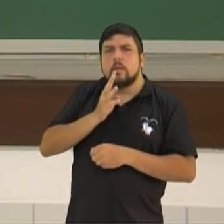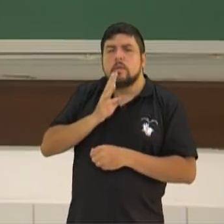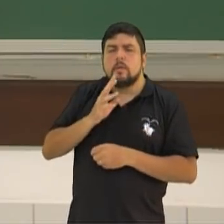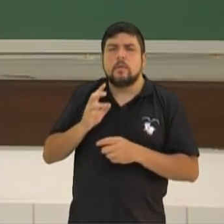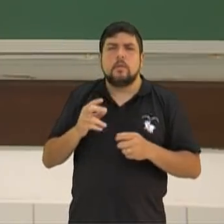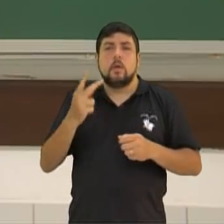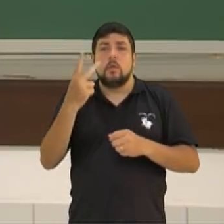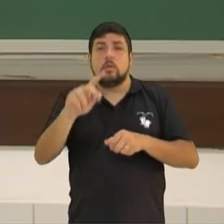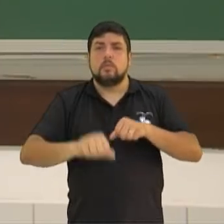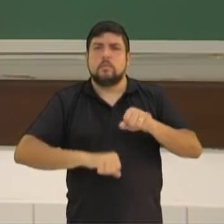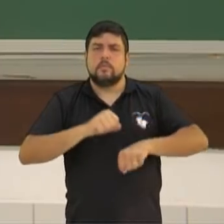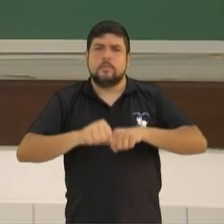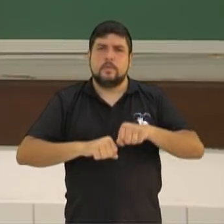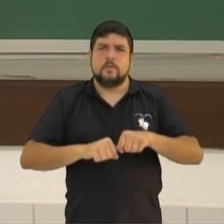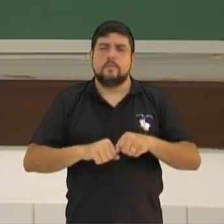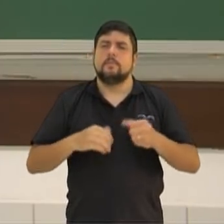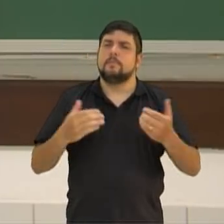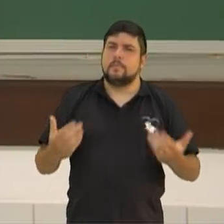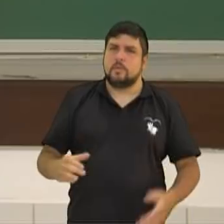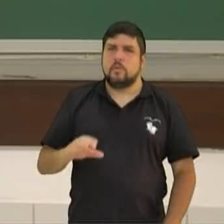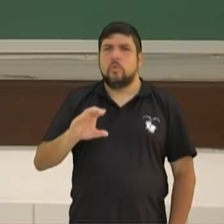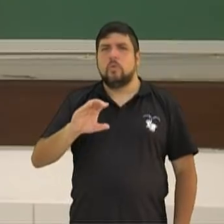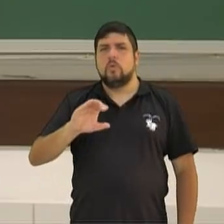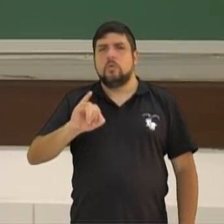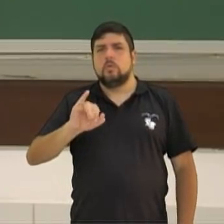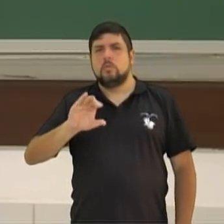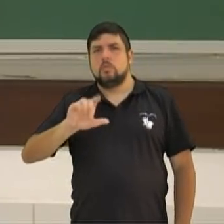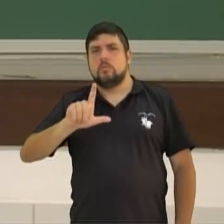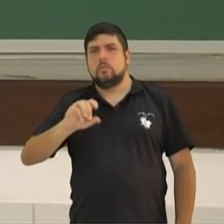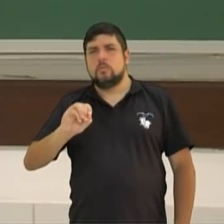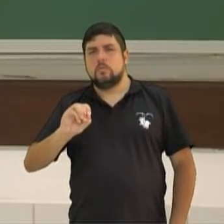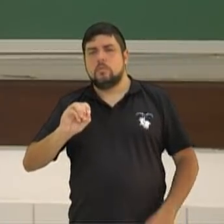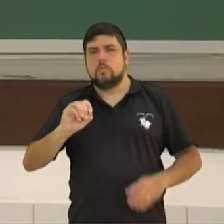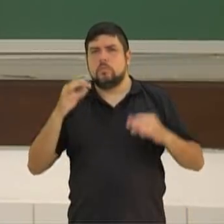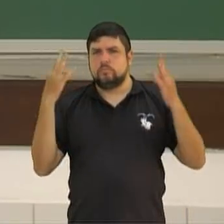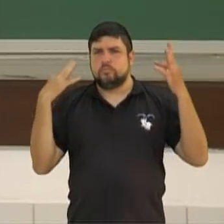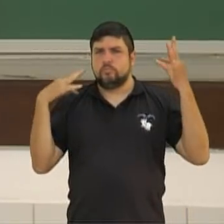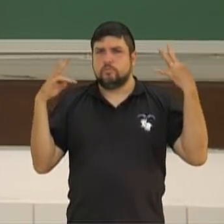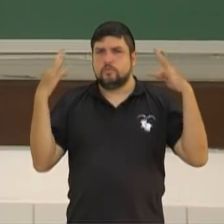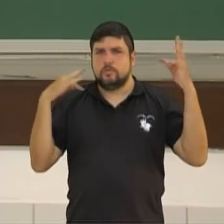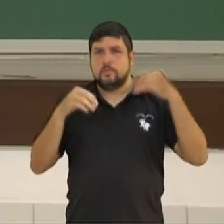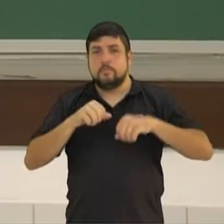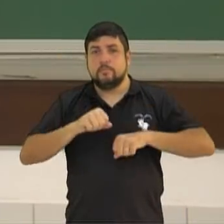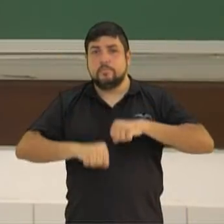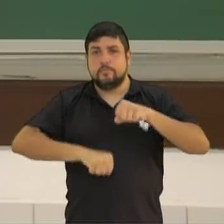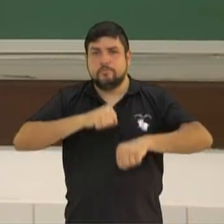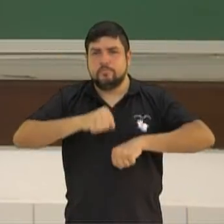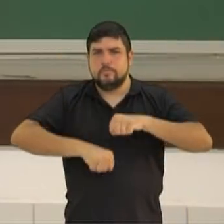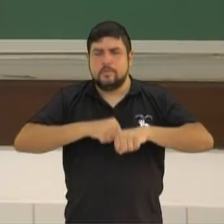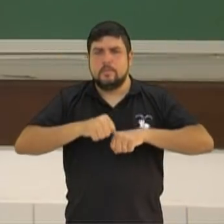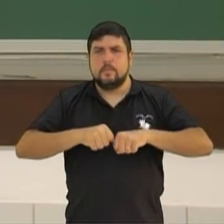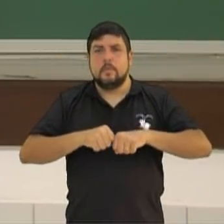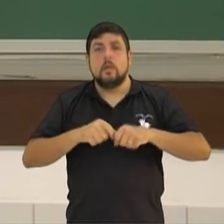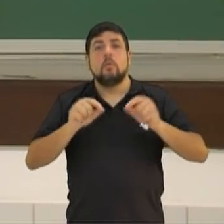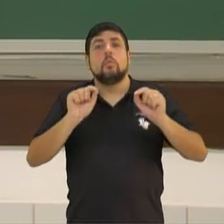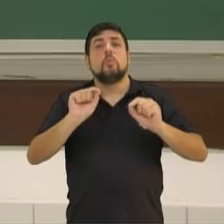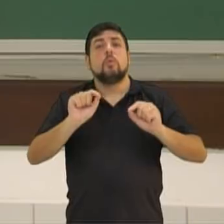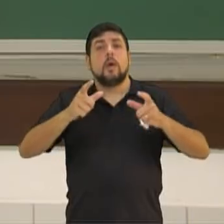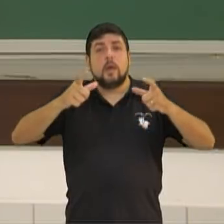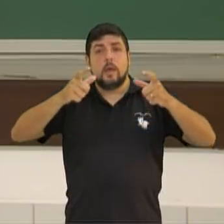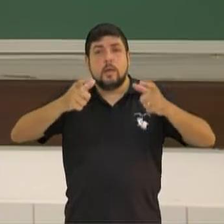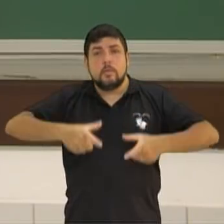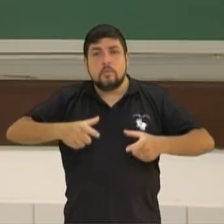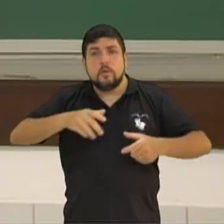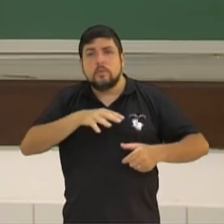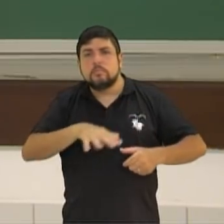a ideia do cicloturismo é exatamente essa, né? Você explorar a região onde você mora, né? Conhecer os